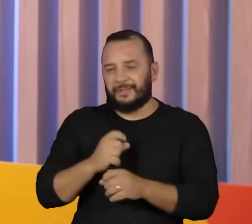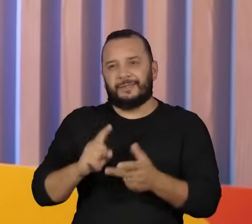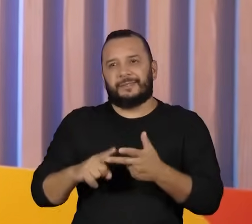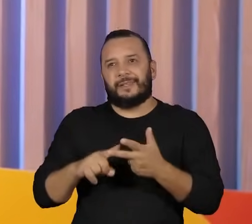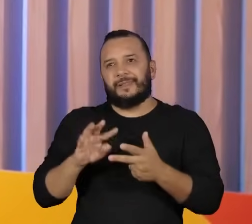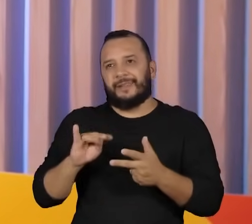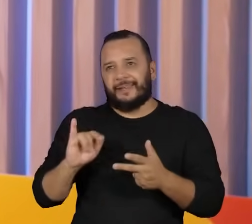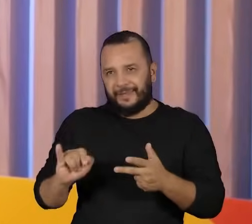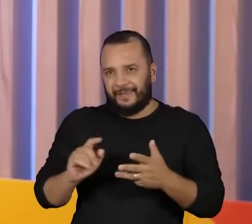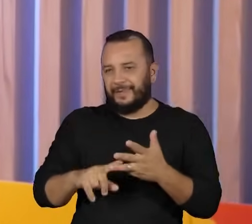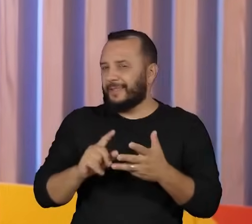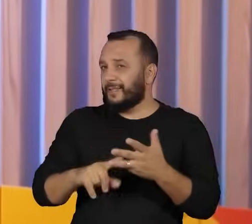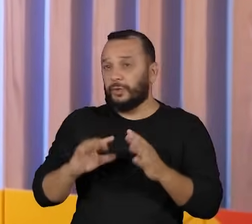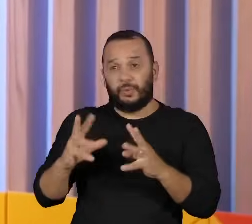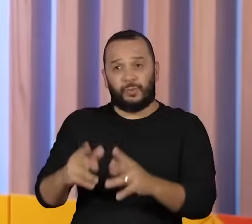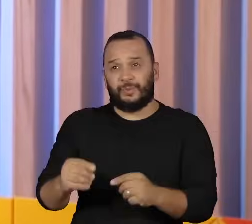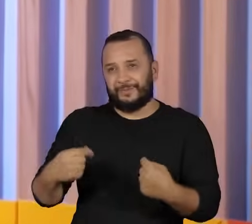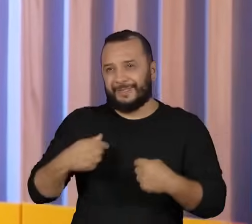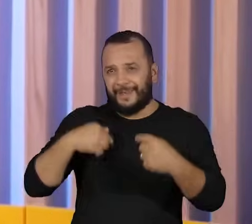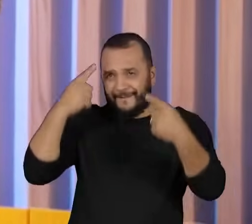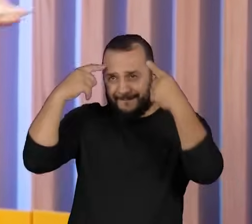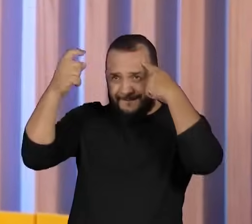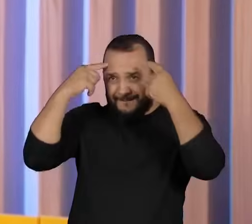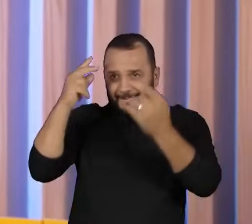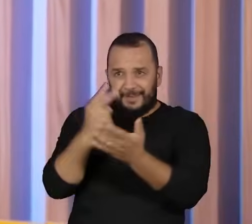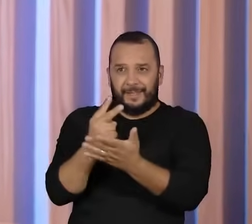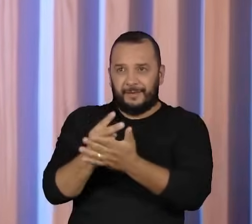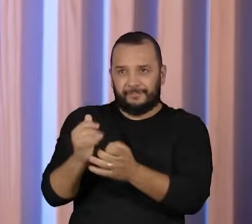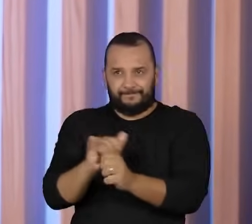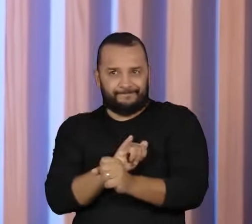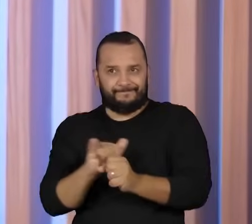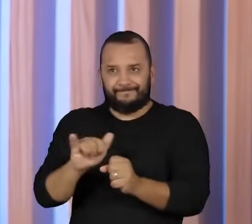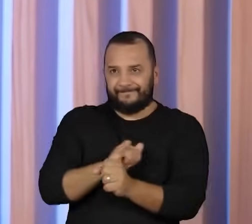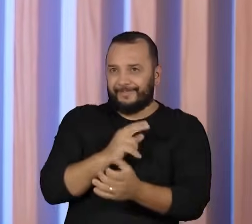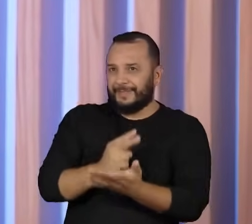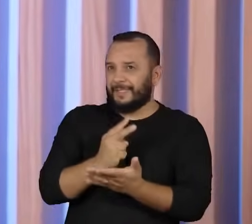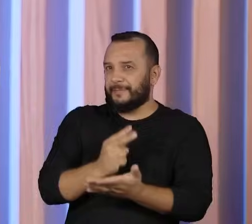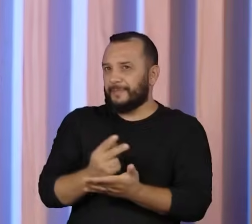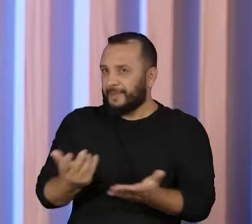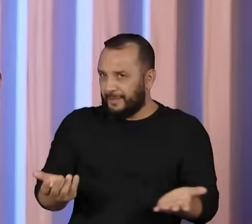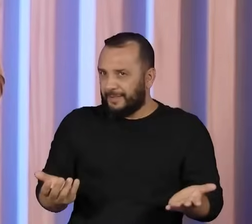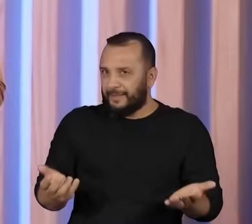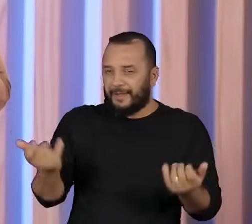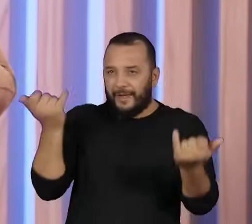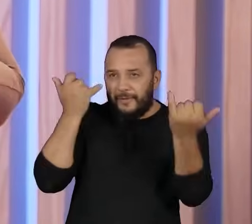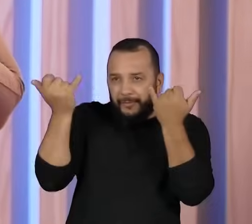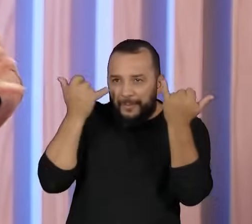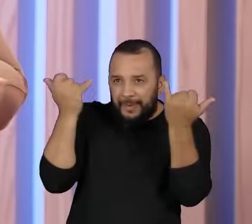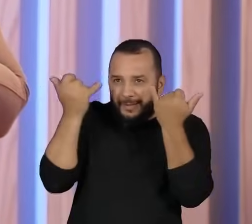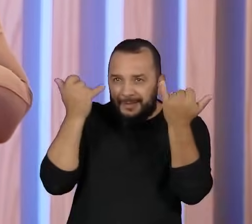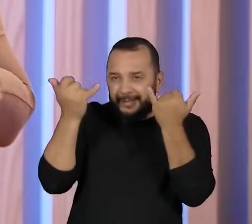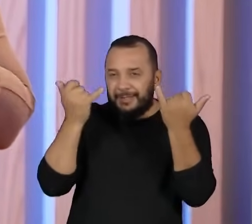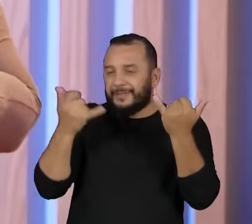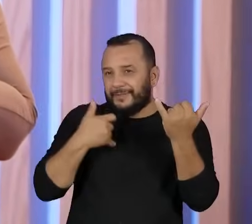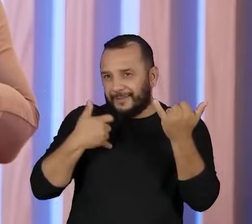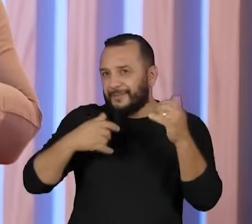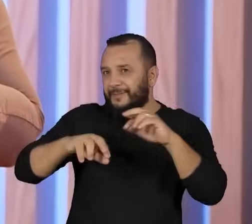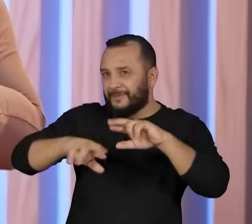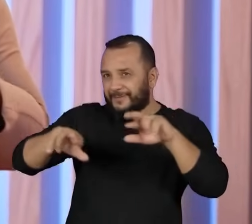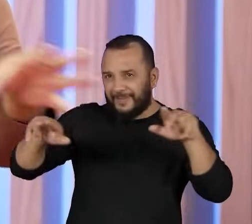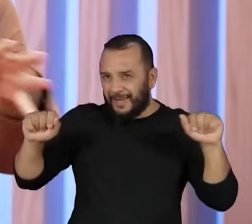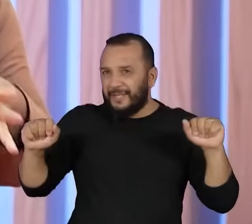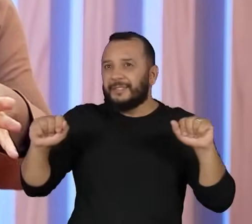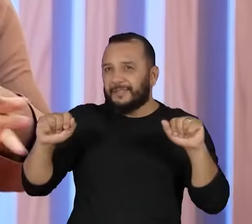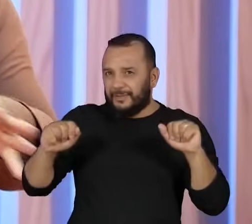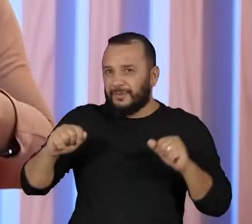TI, para ser tudo. Então, você tem que ser criativo o tempo inteiro, estar sempre se alimentando de informações de